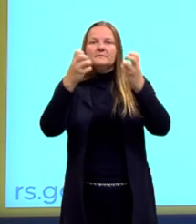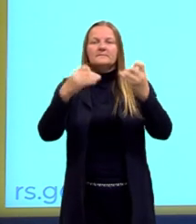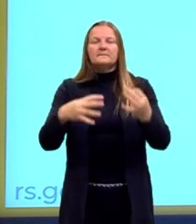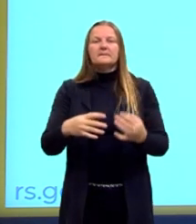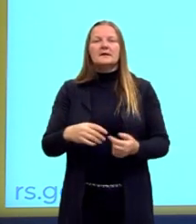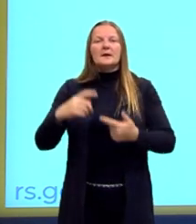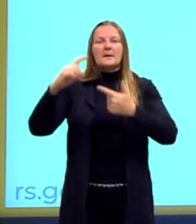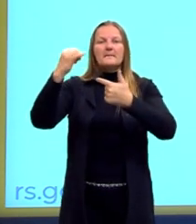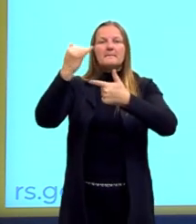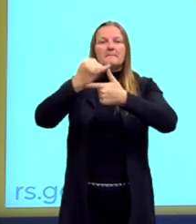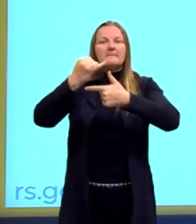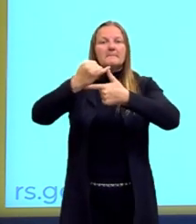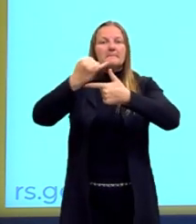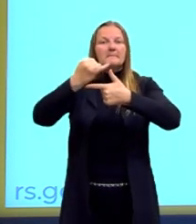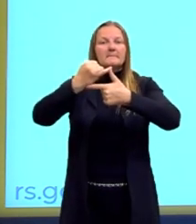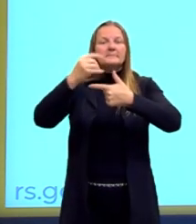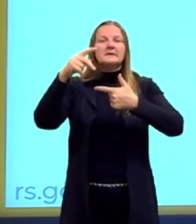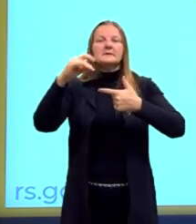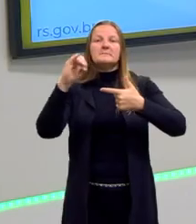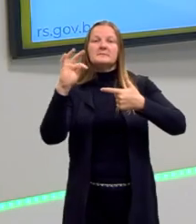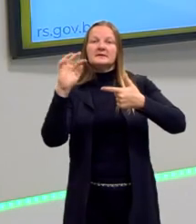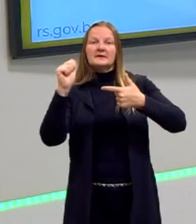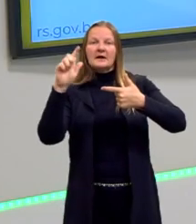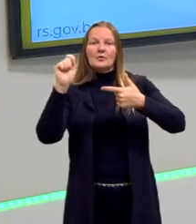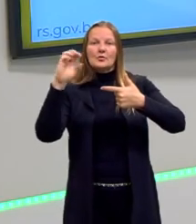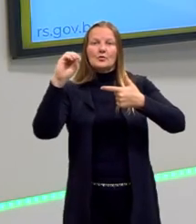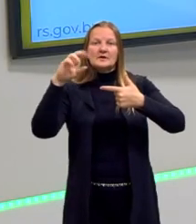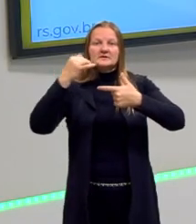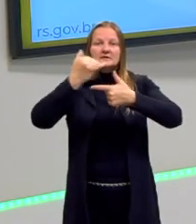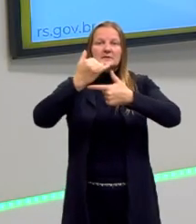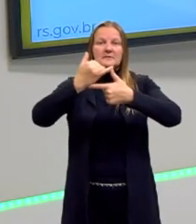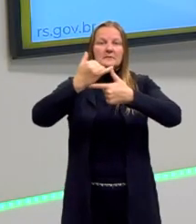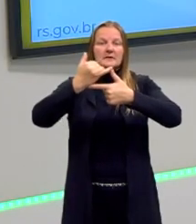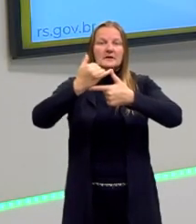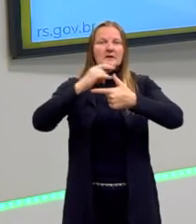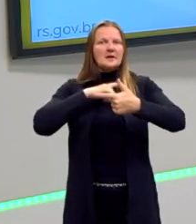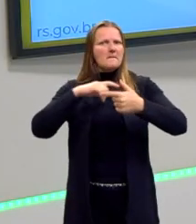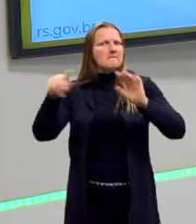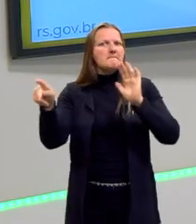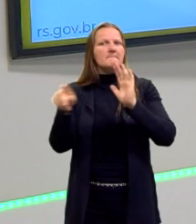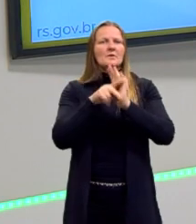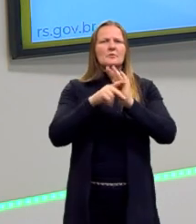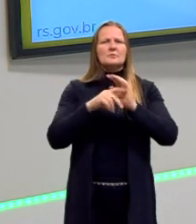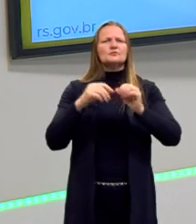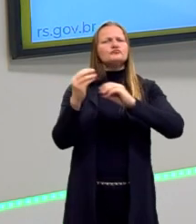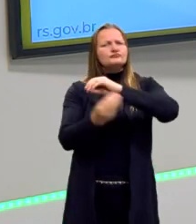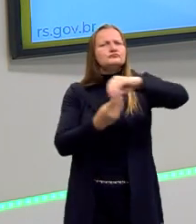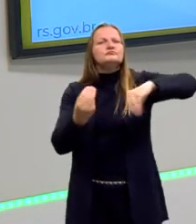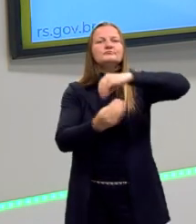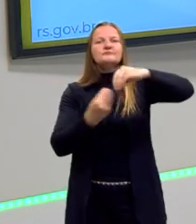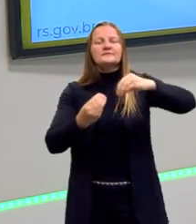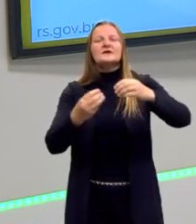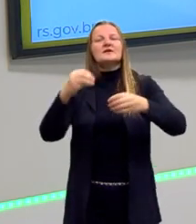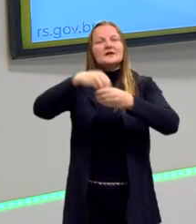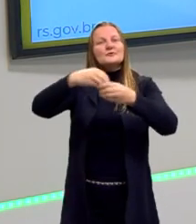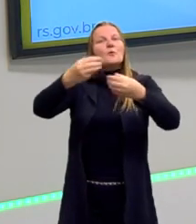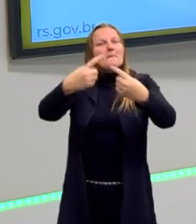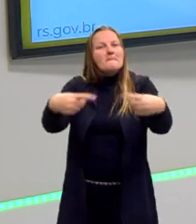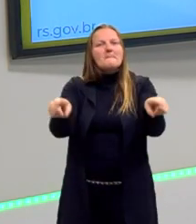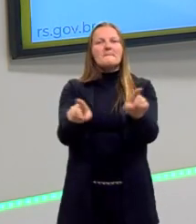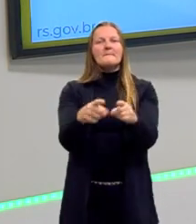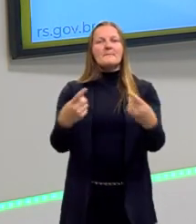Pitágoras teorema de Pitágoras e a fórmula pitagórica ela transita perfeitamente na música